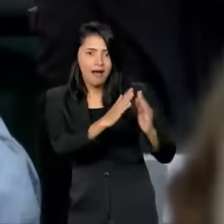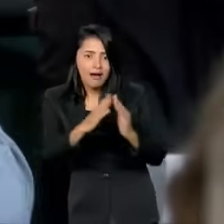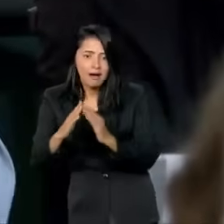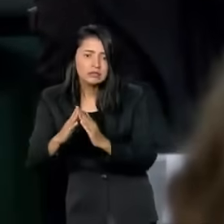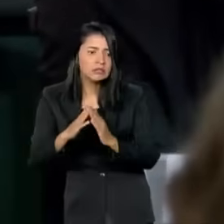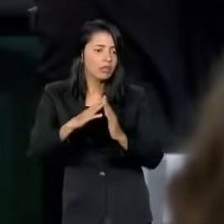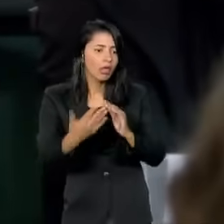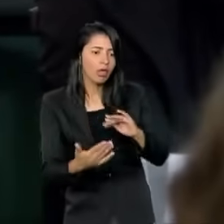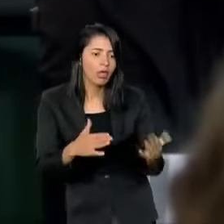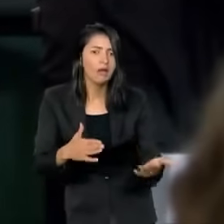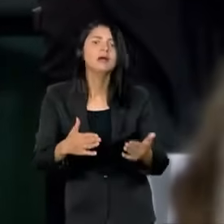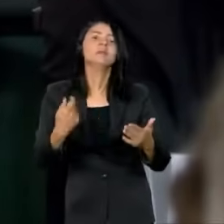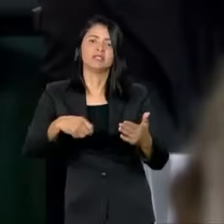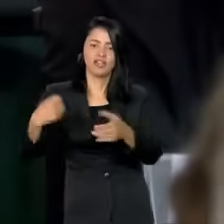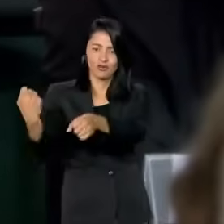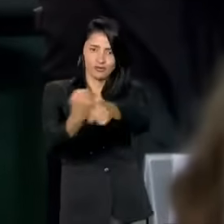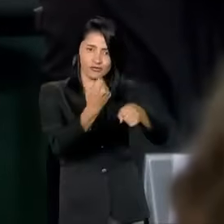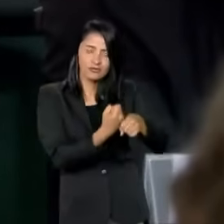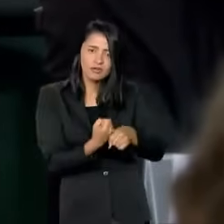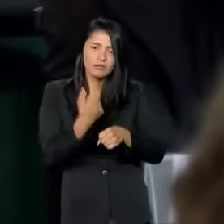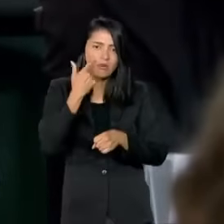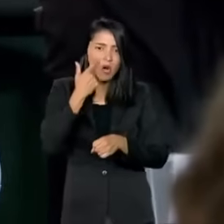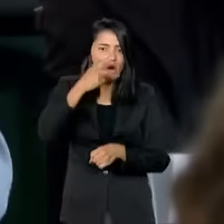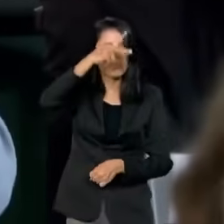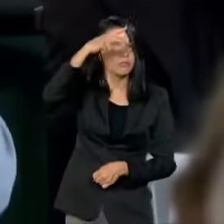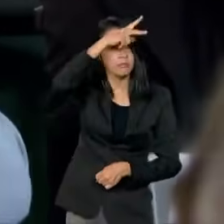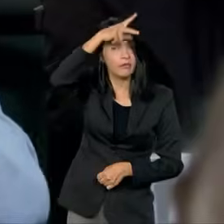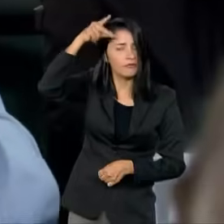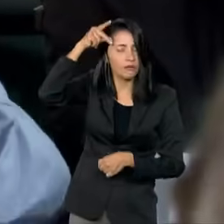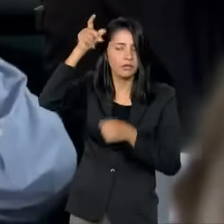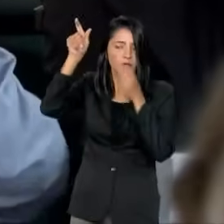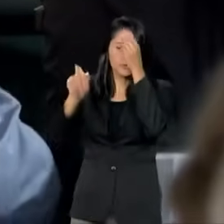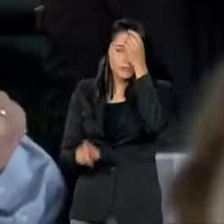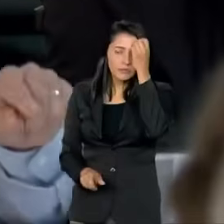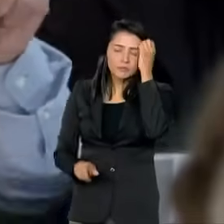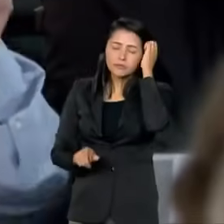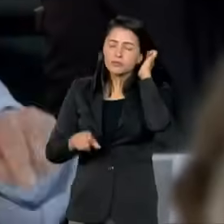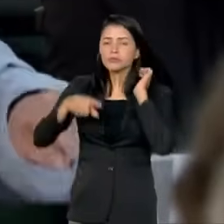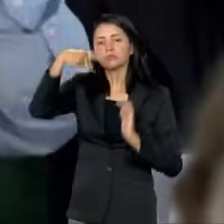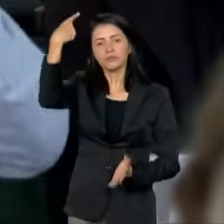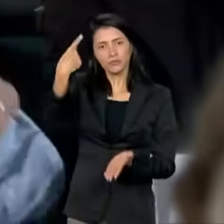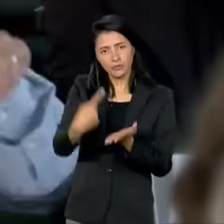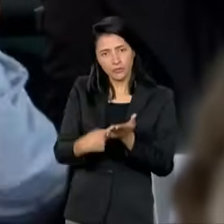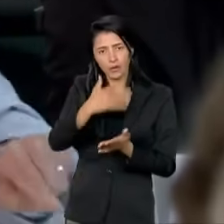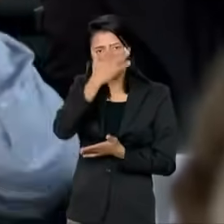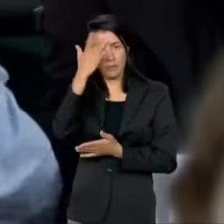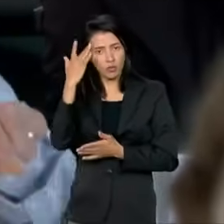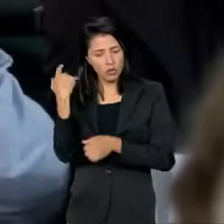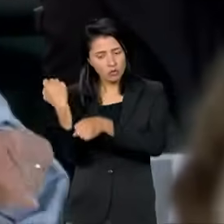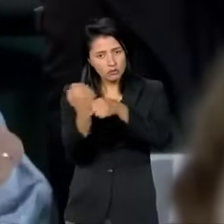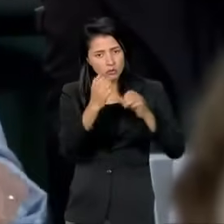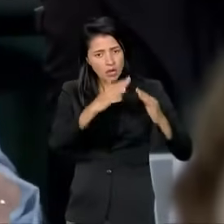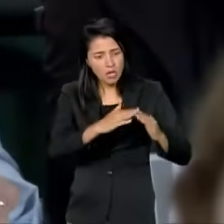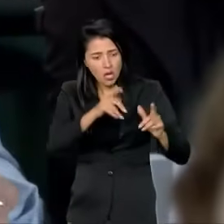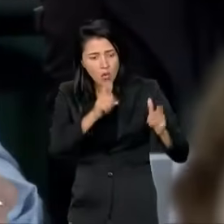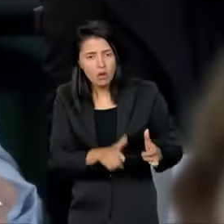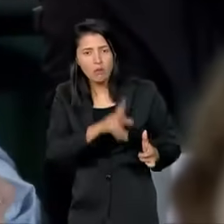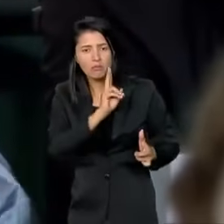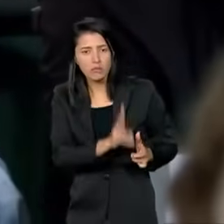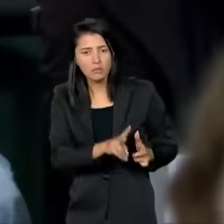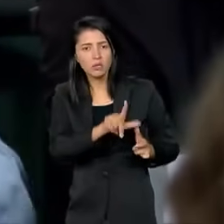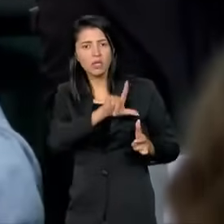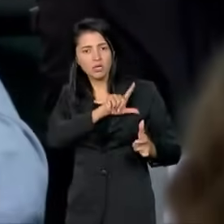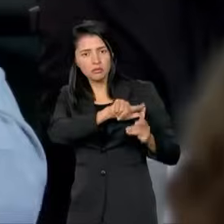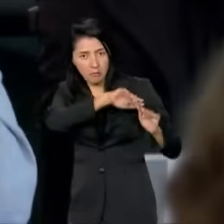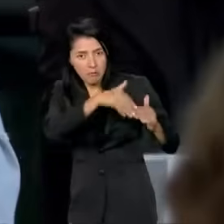Jader, é preciso levar em conta com os prefeitos que a gente não pode permitir que as pessoas reconstruam as casas no mesmo local que tinha a casa que caiu.